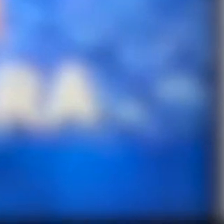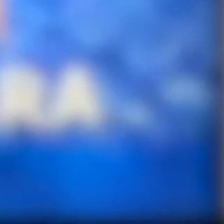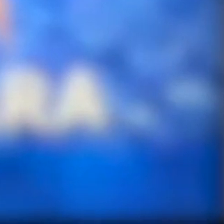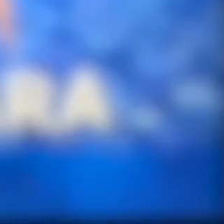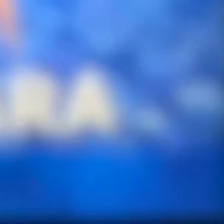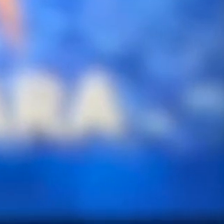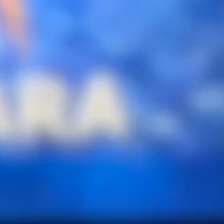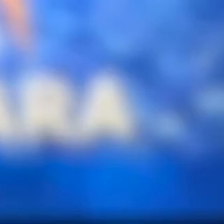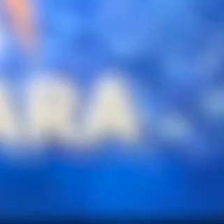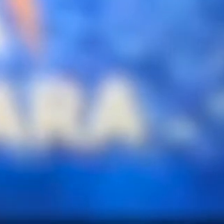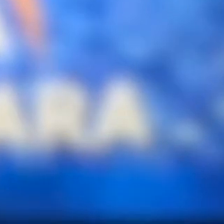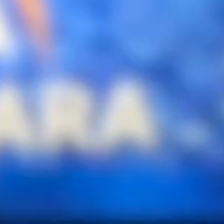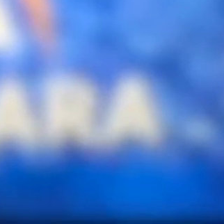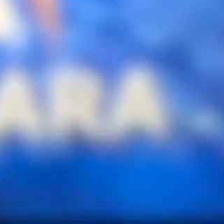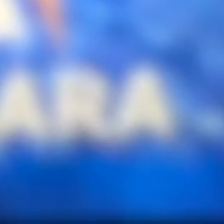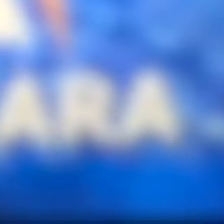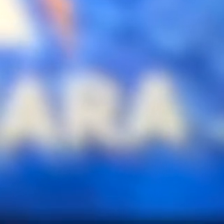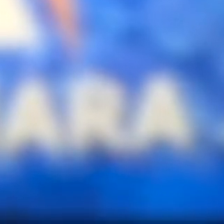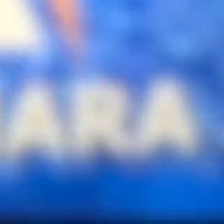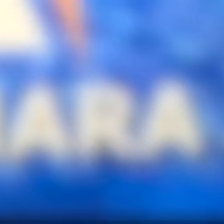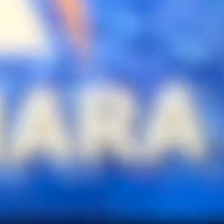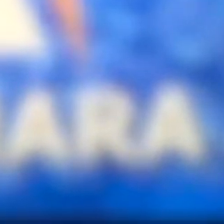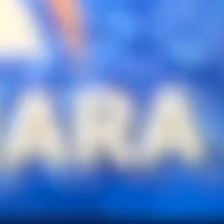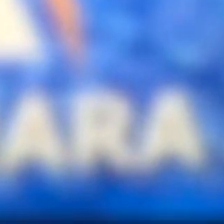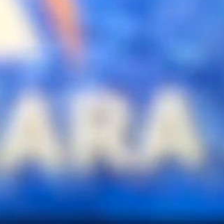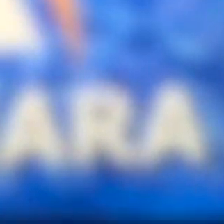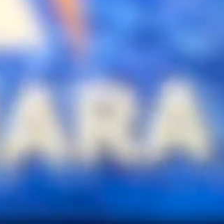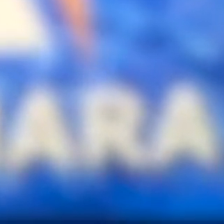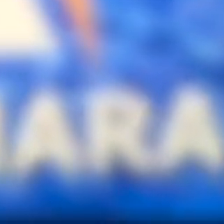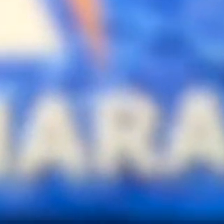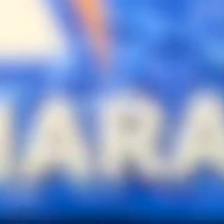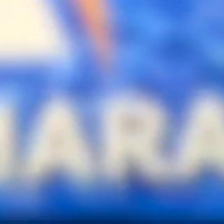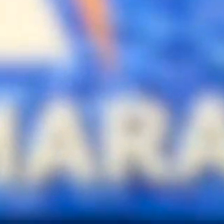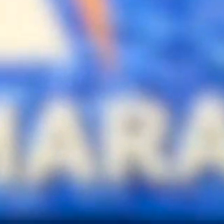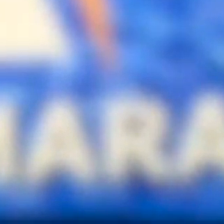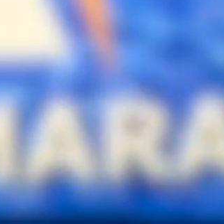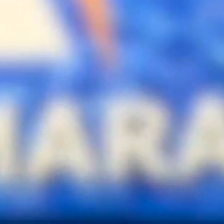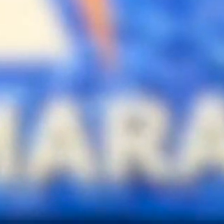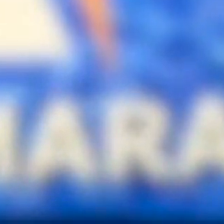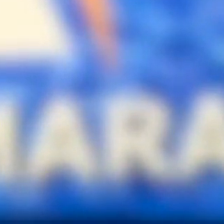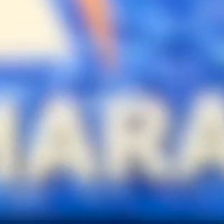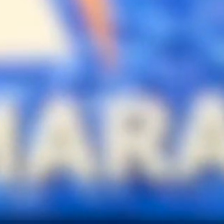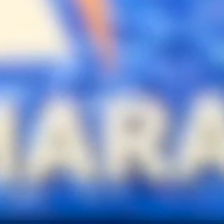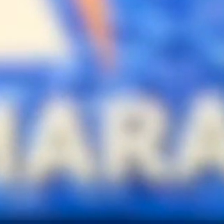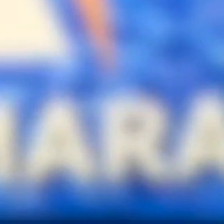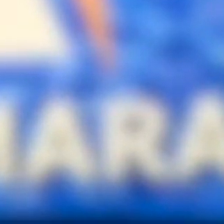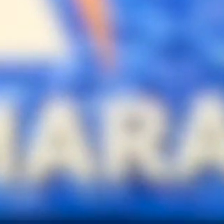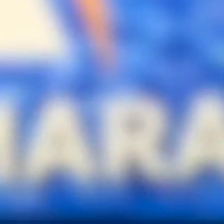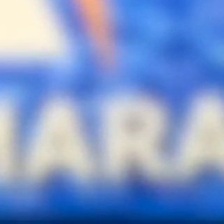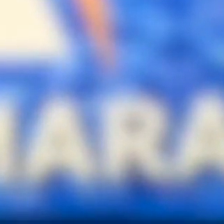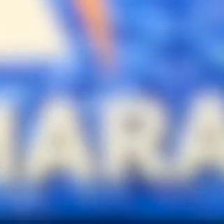fim. Obrigada pela sua companhia, uma boa noite e até a nossa próxima edição.